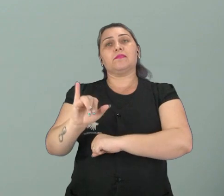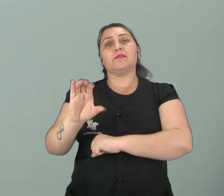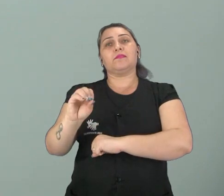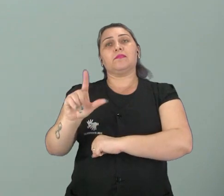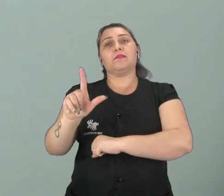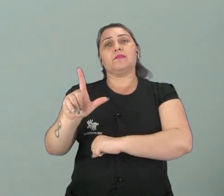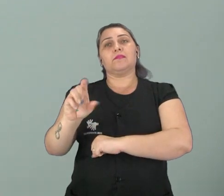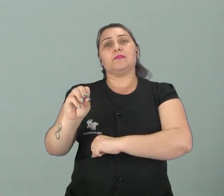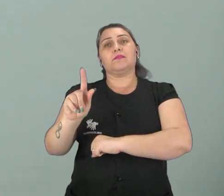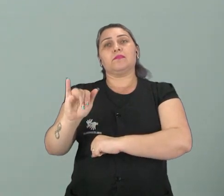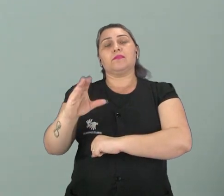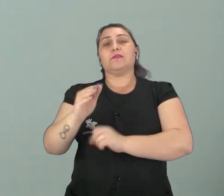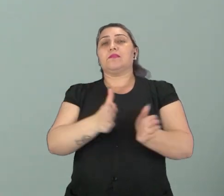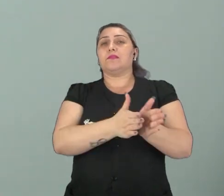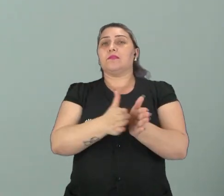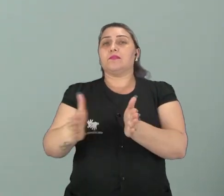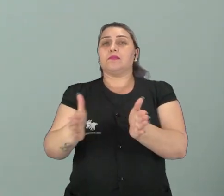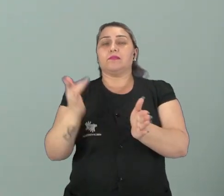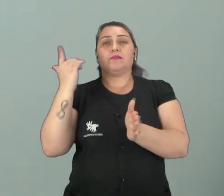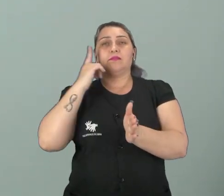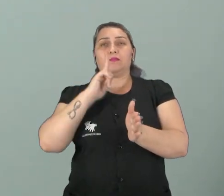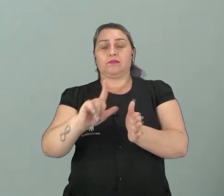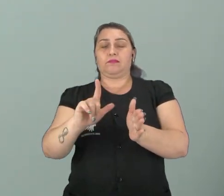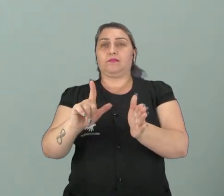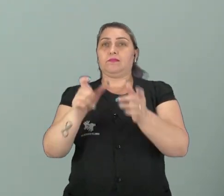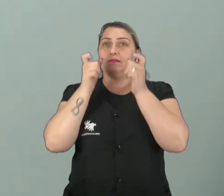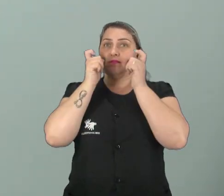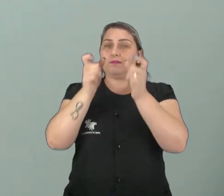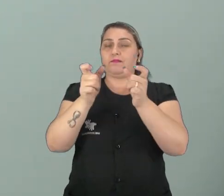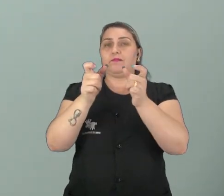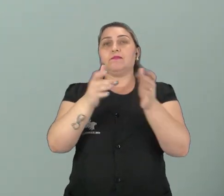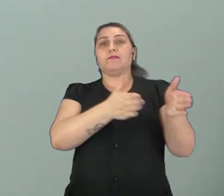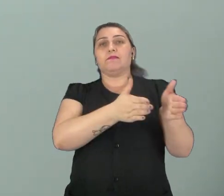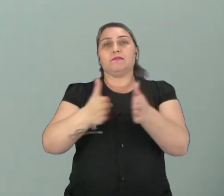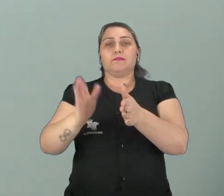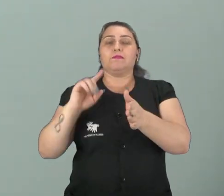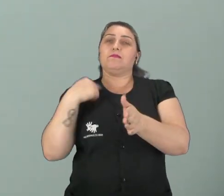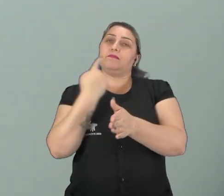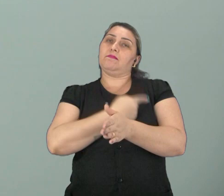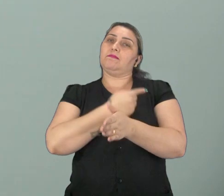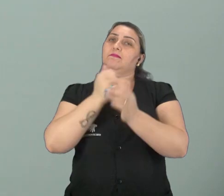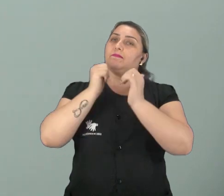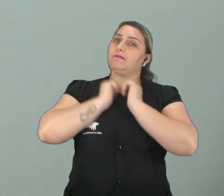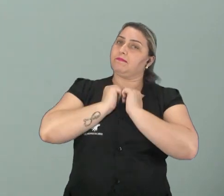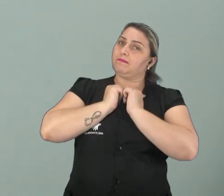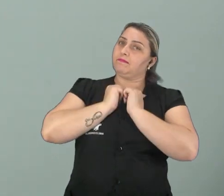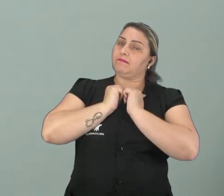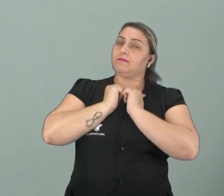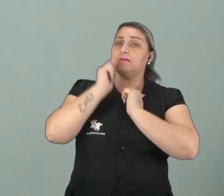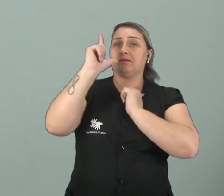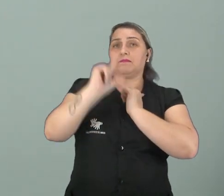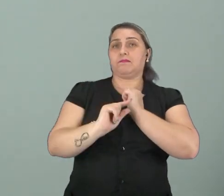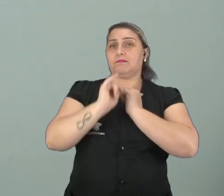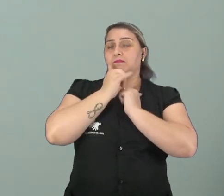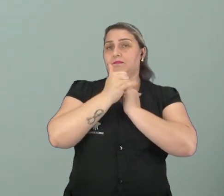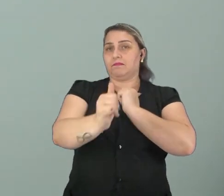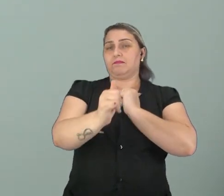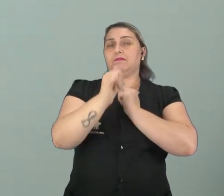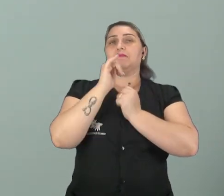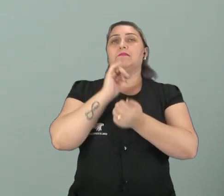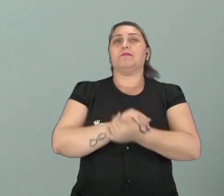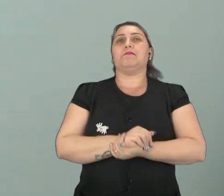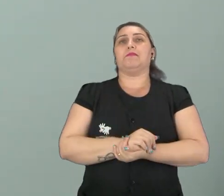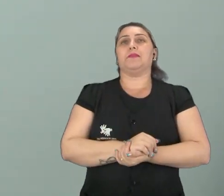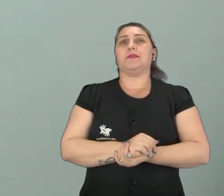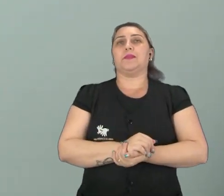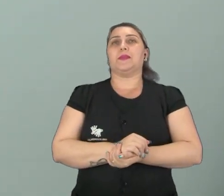justamente determinar os períodos que nós vamos conseguir ficar mais alerta e o período que nós vamos ficar com menor energia e mais propenso aí a